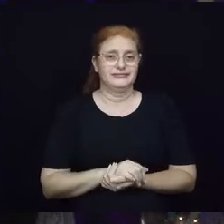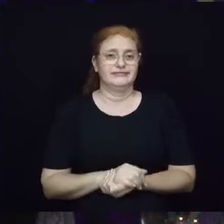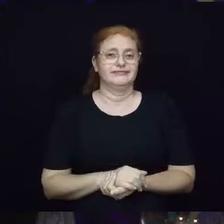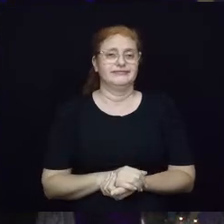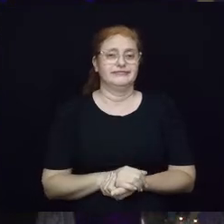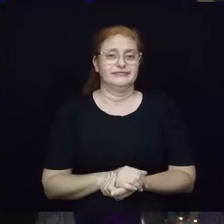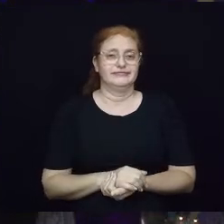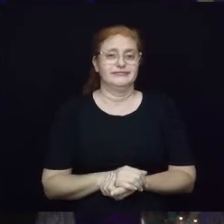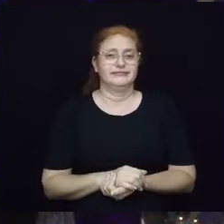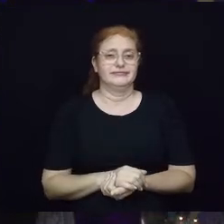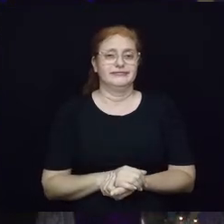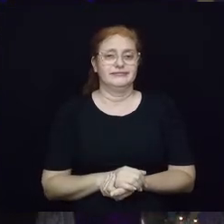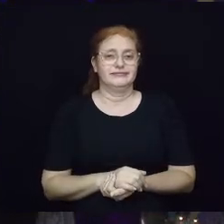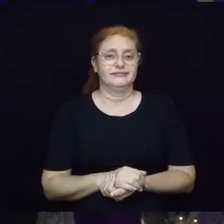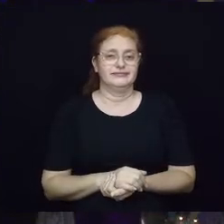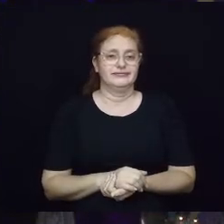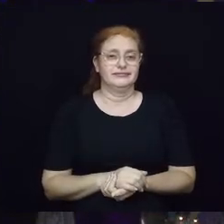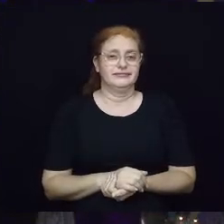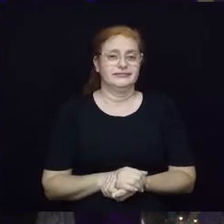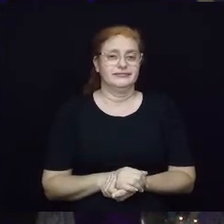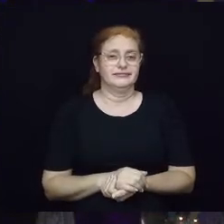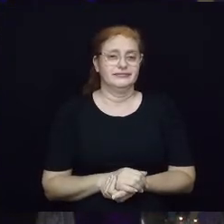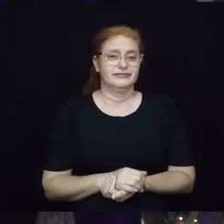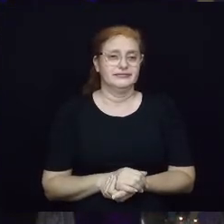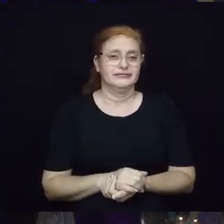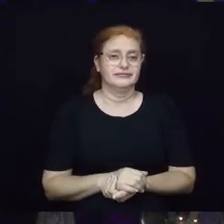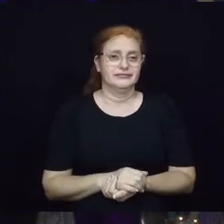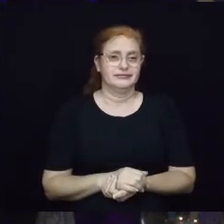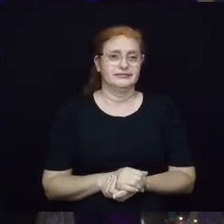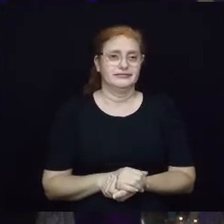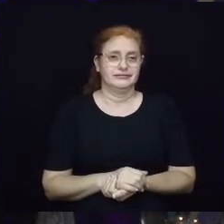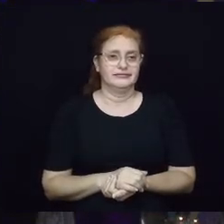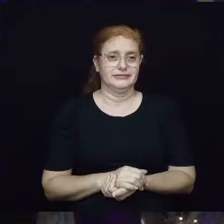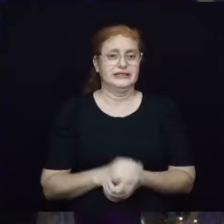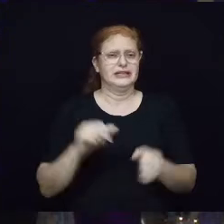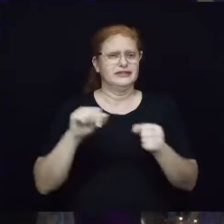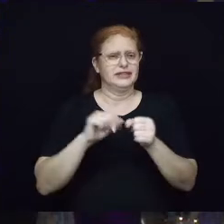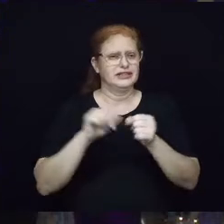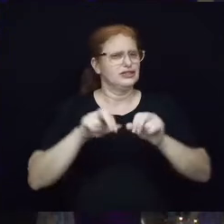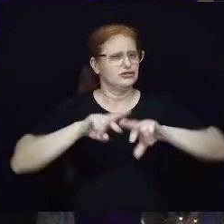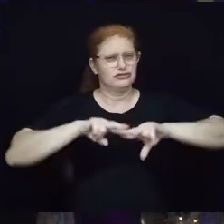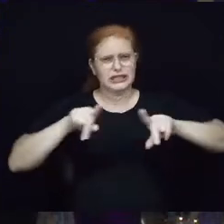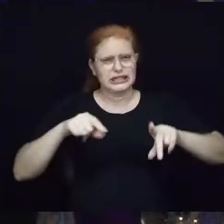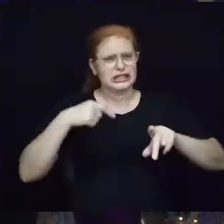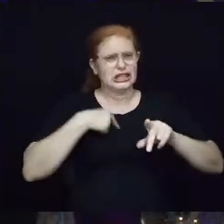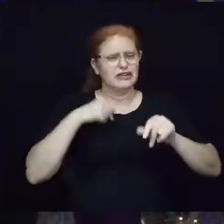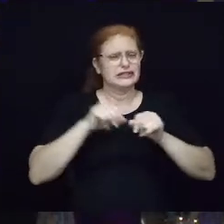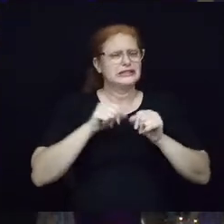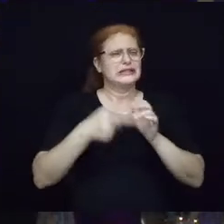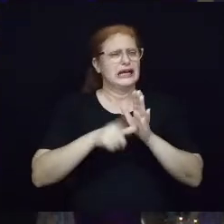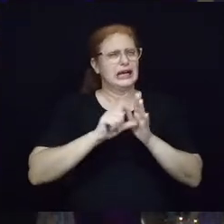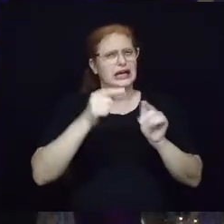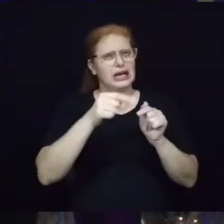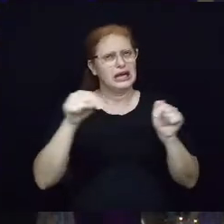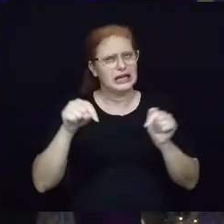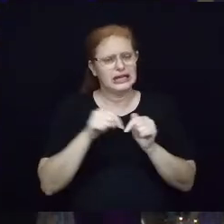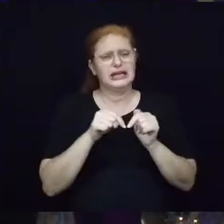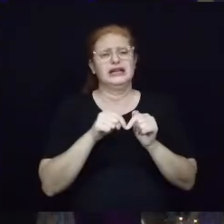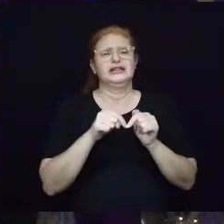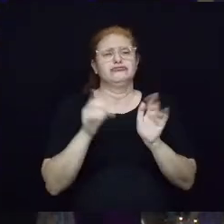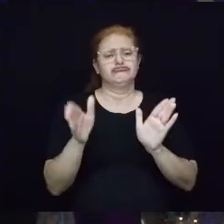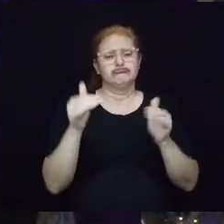Andre. E era completamente diferente do que eu fazia, eram quadrados, cubos. Mas a referência